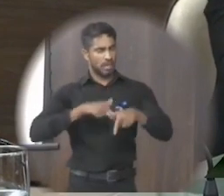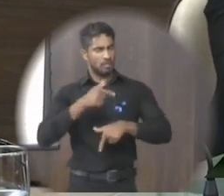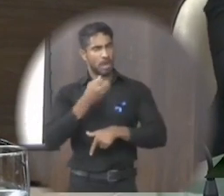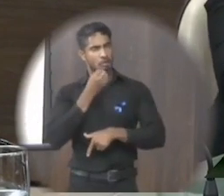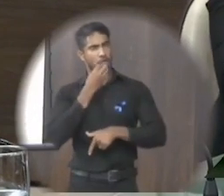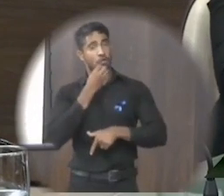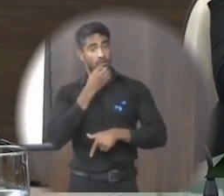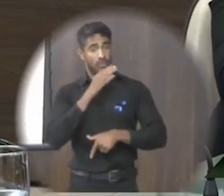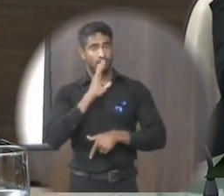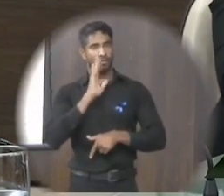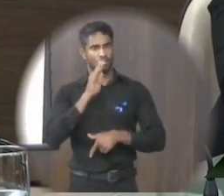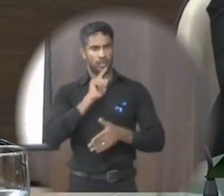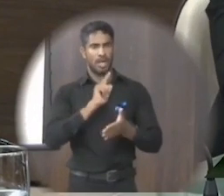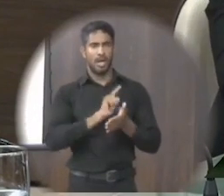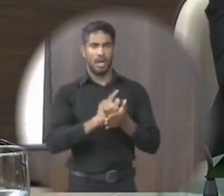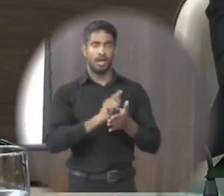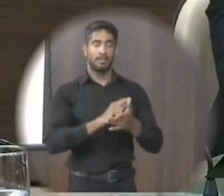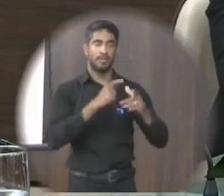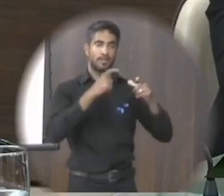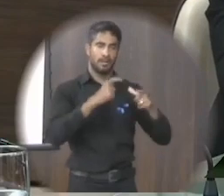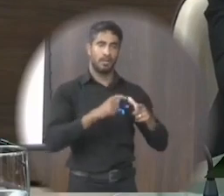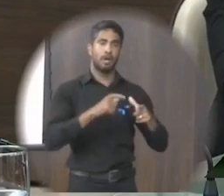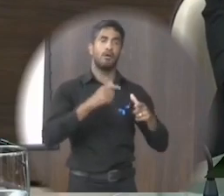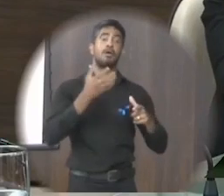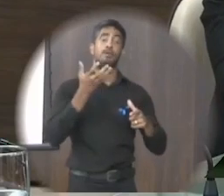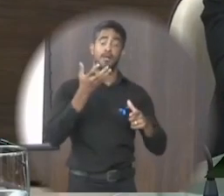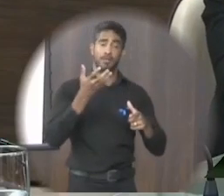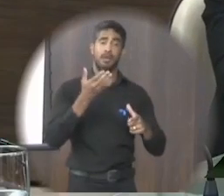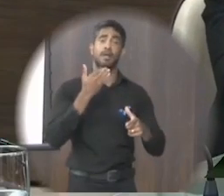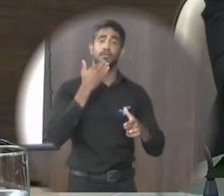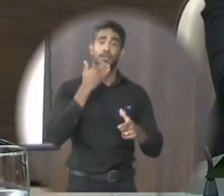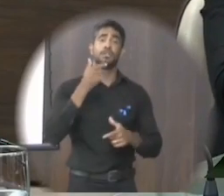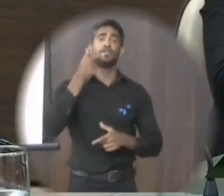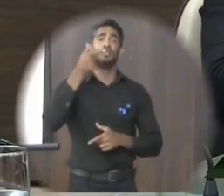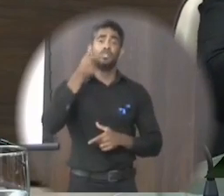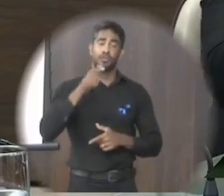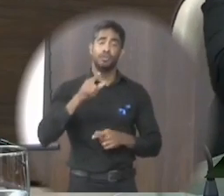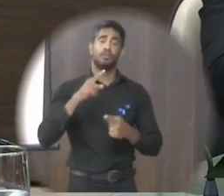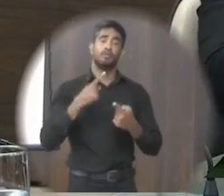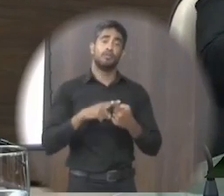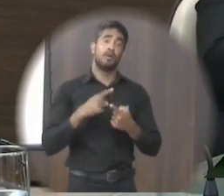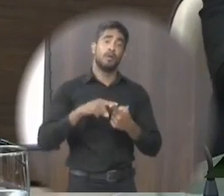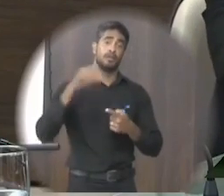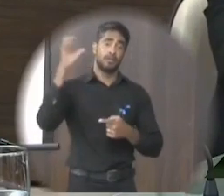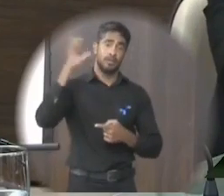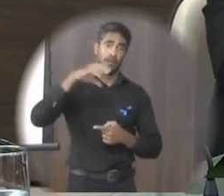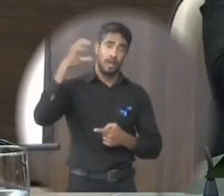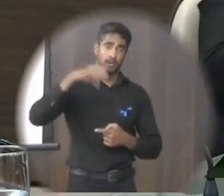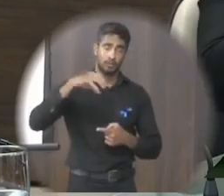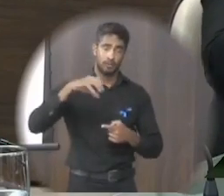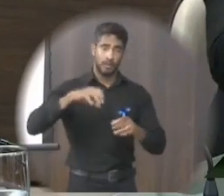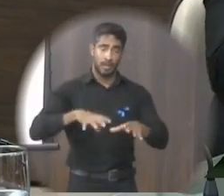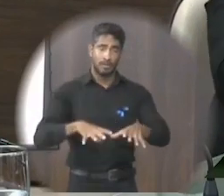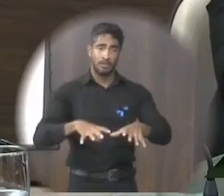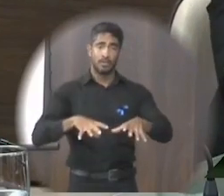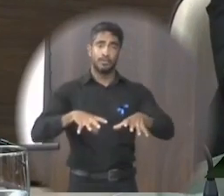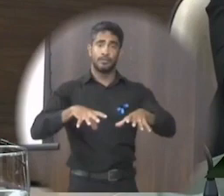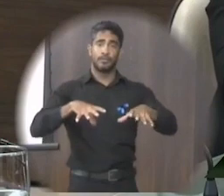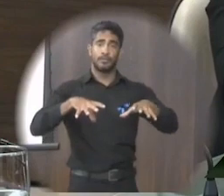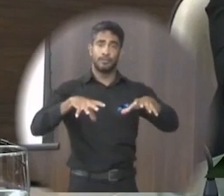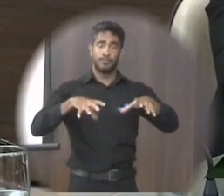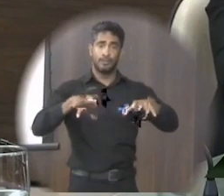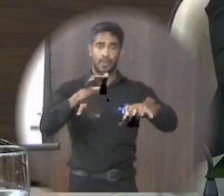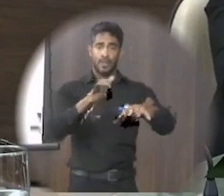Já fizeram até a limpeza desse bairro, mas eu quero pedir novamente, por causa da chuva, acaba o gramado